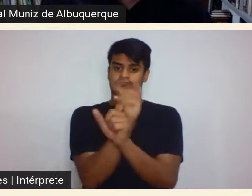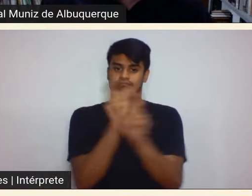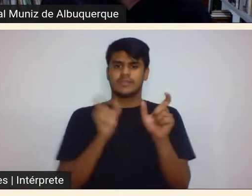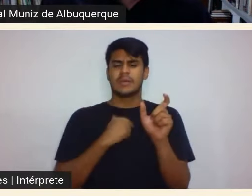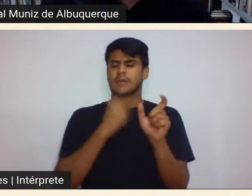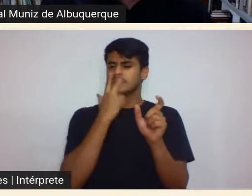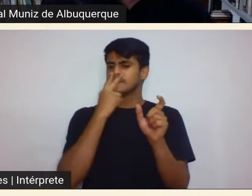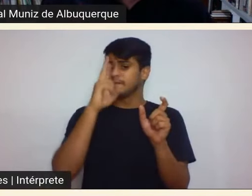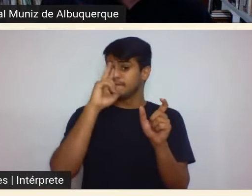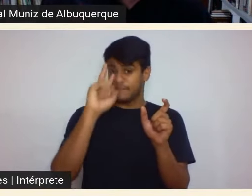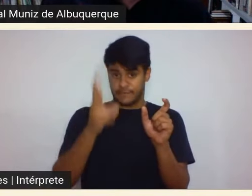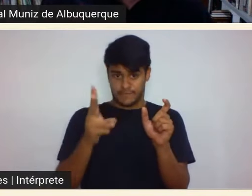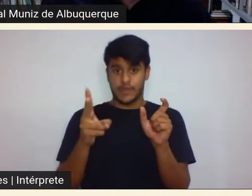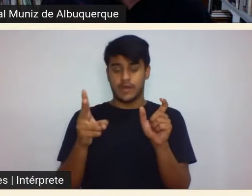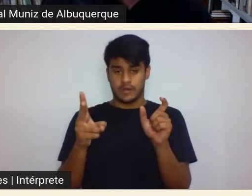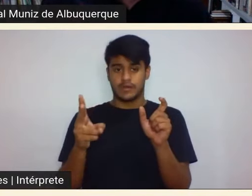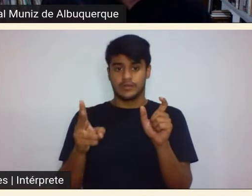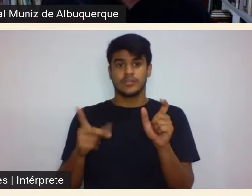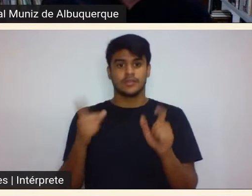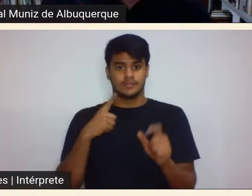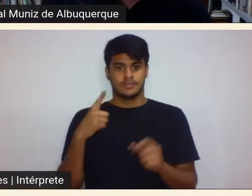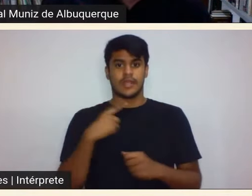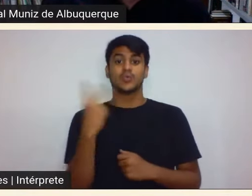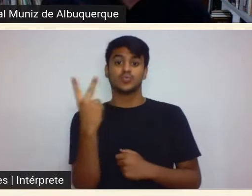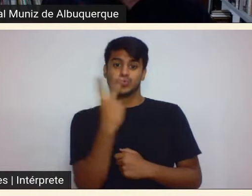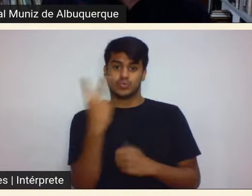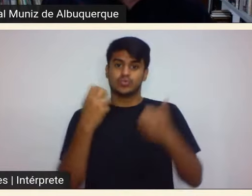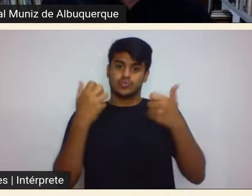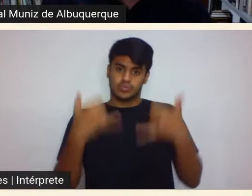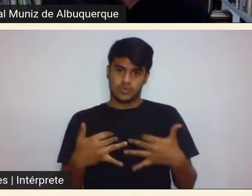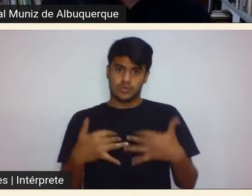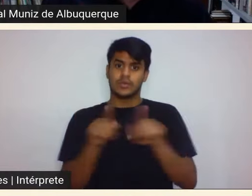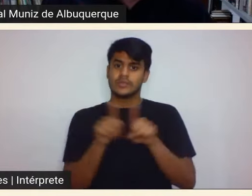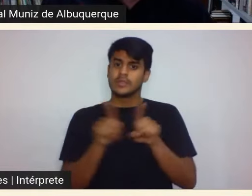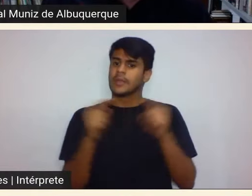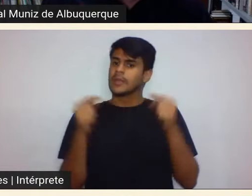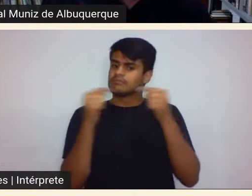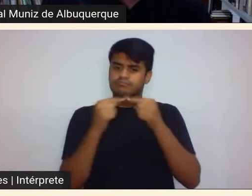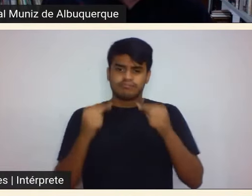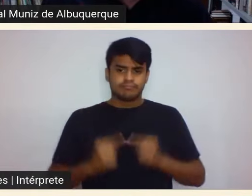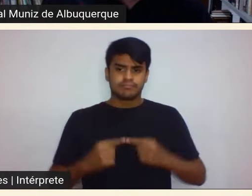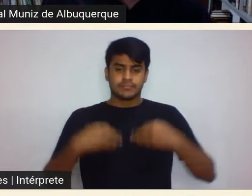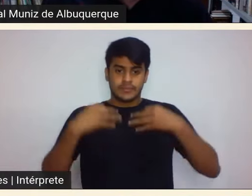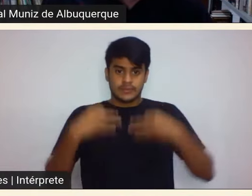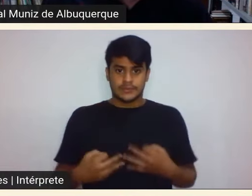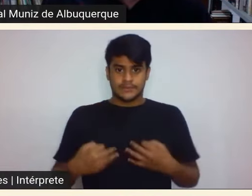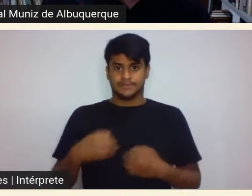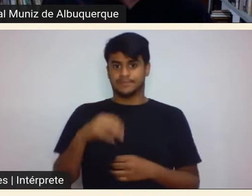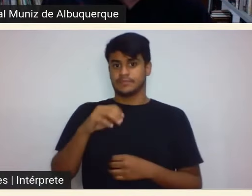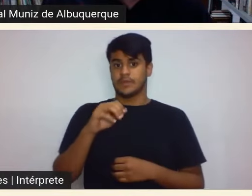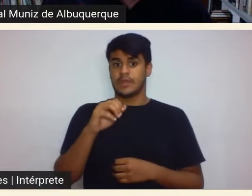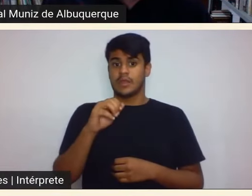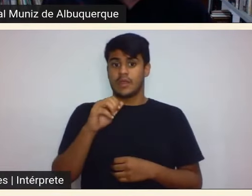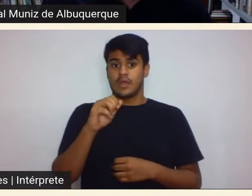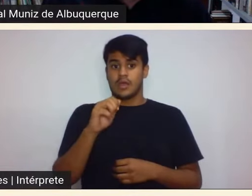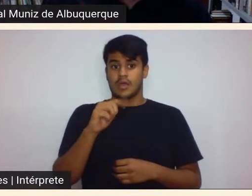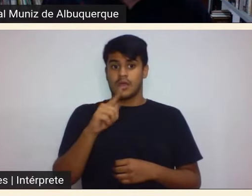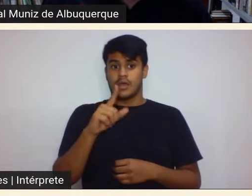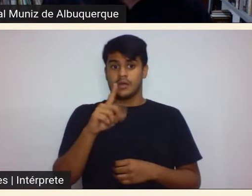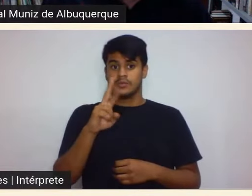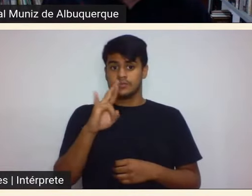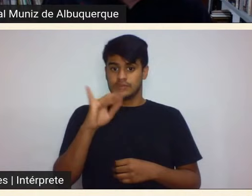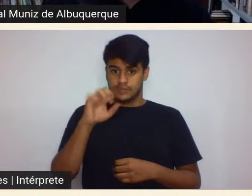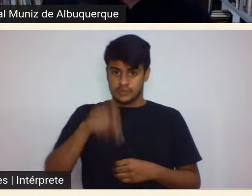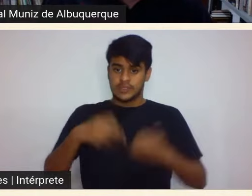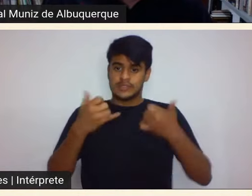fortes, né, nas duas falas e que costuram as duas falas. O Aldrin nos traz a ideia de uma